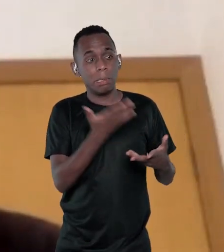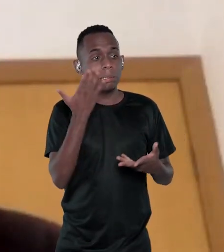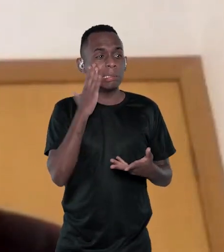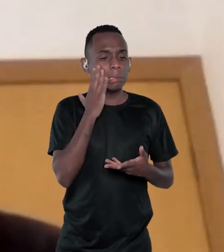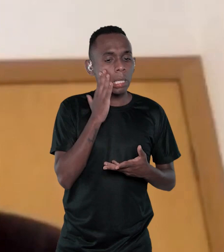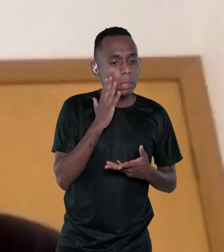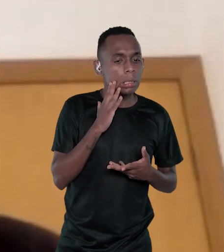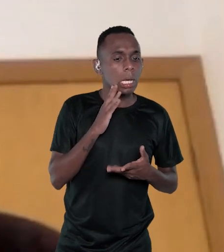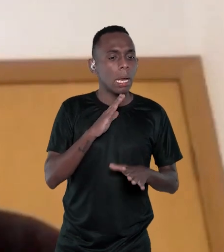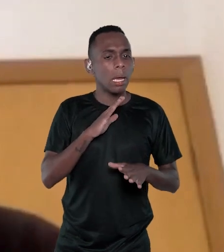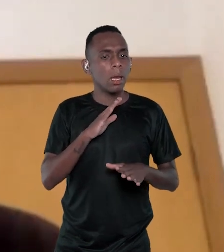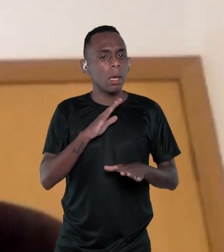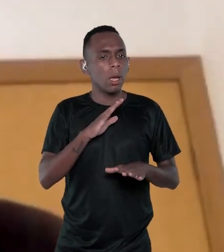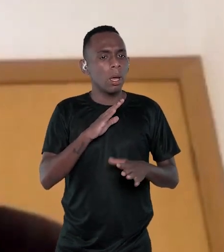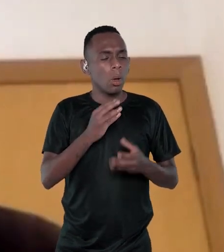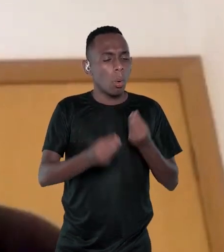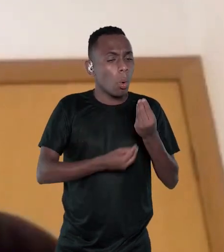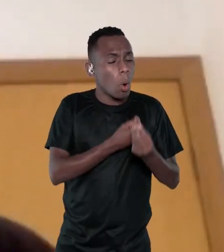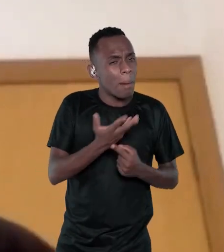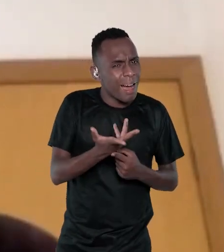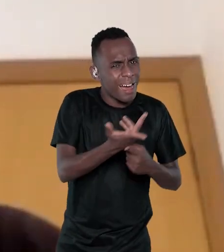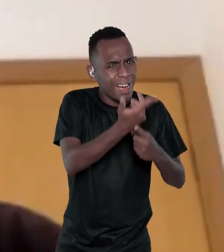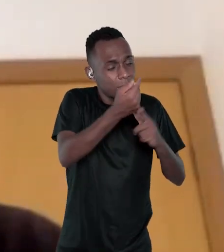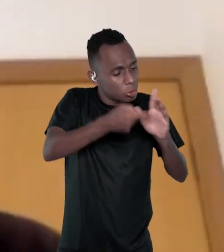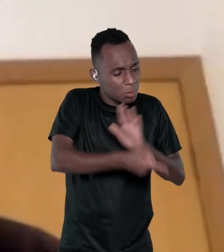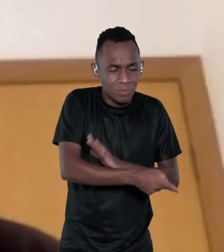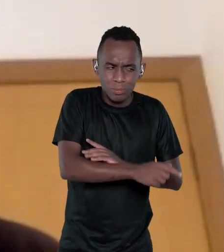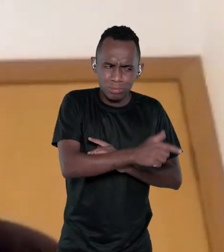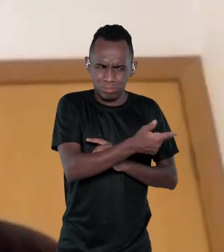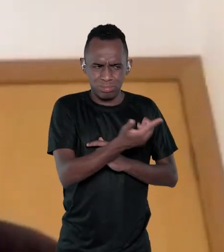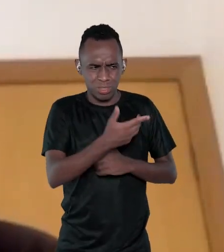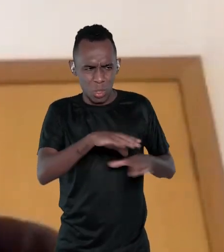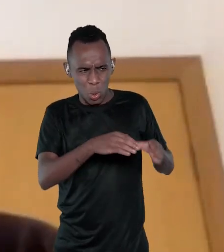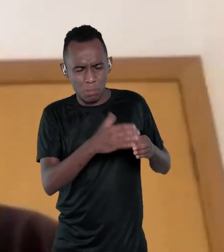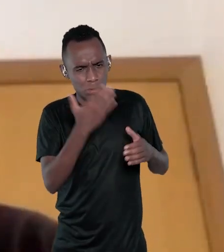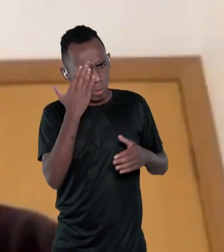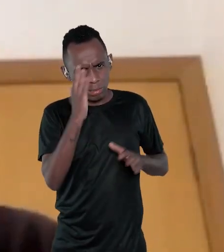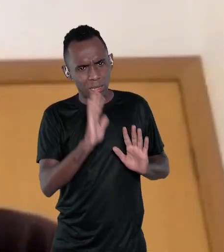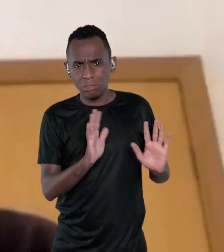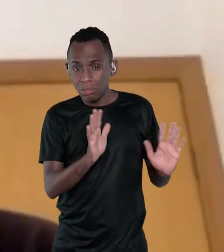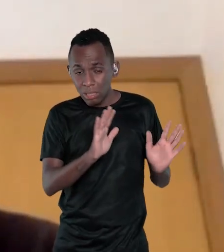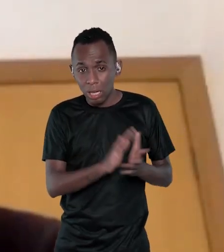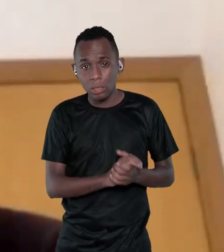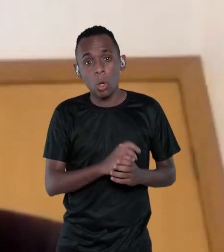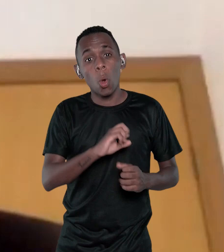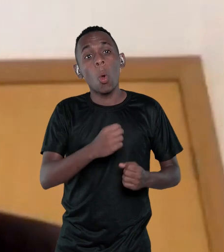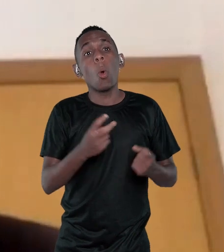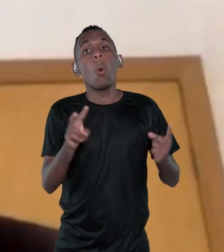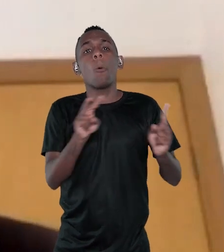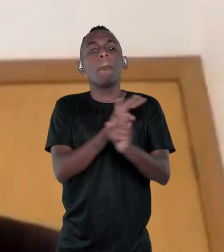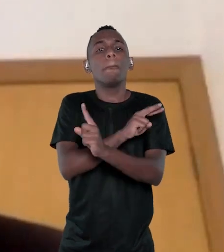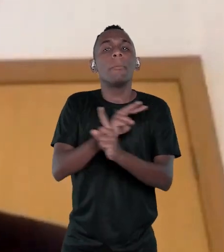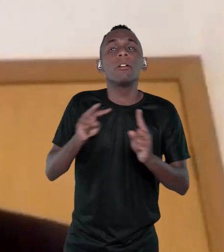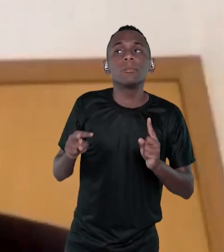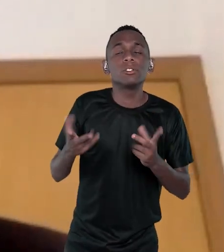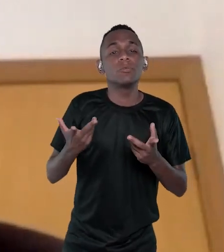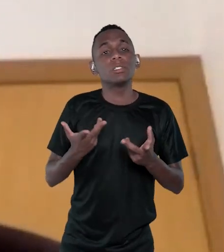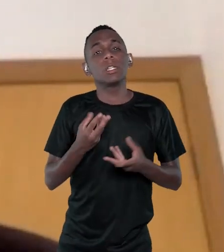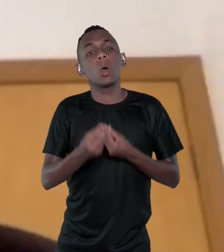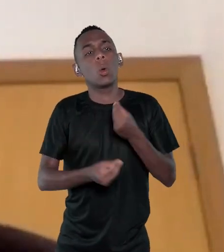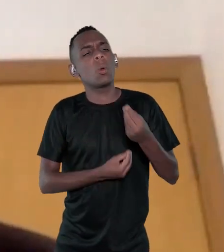naturalmente, não eram pessoas capacitadas para entender a arte, muito menos para poder ter uma